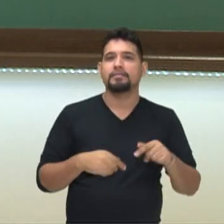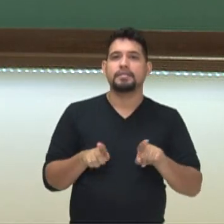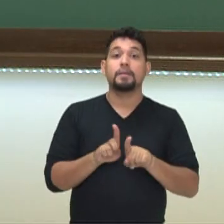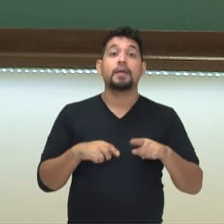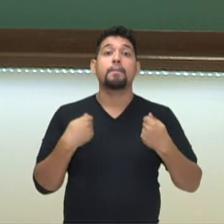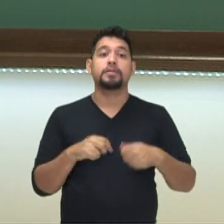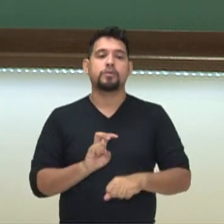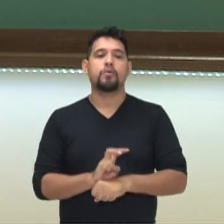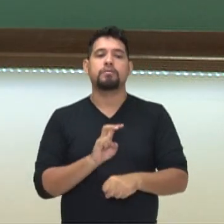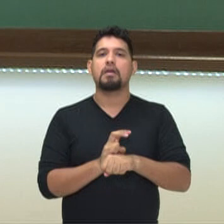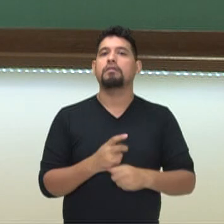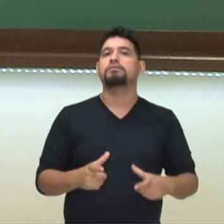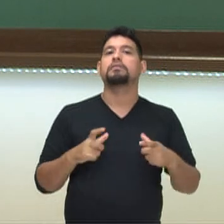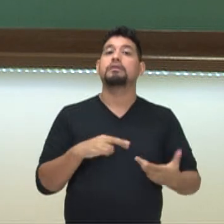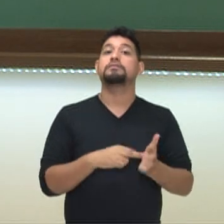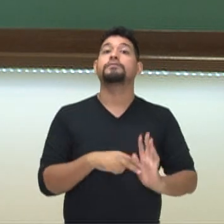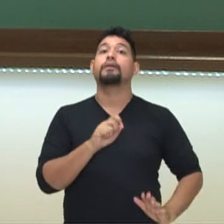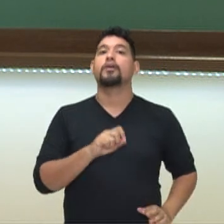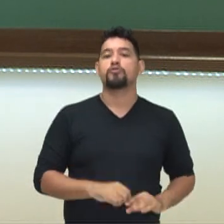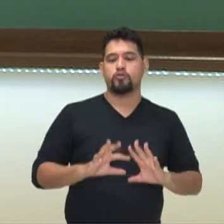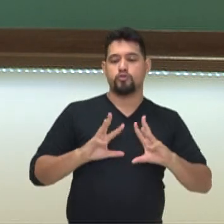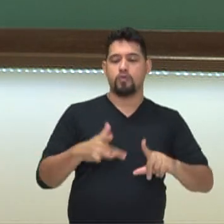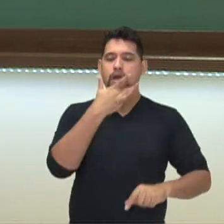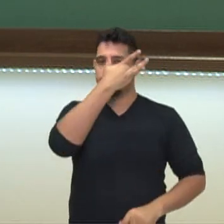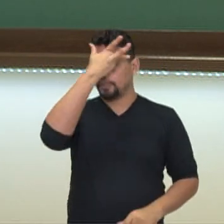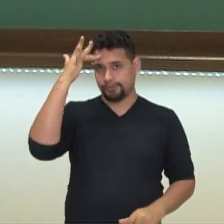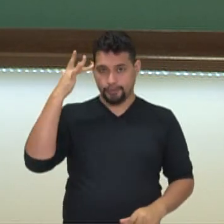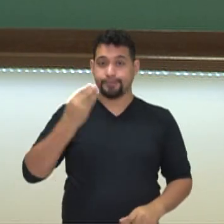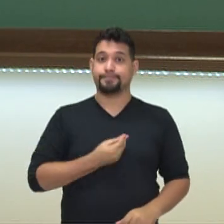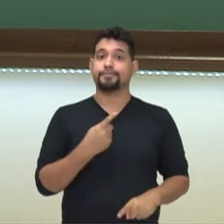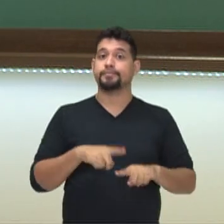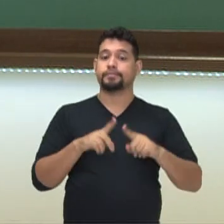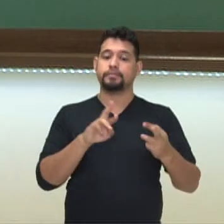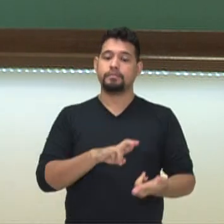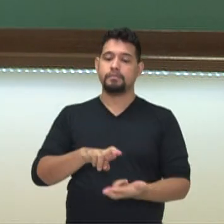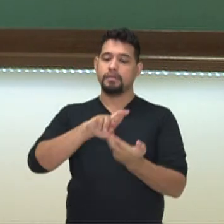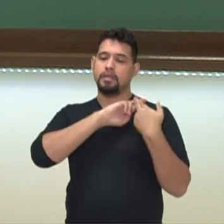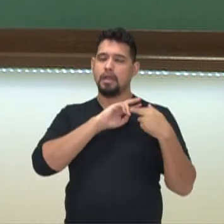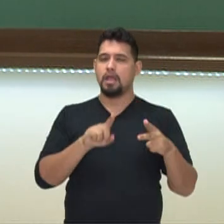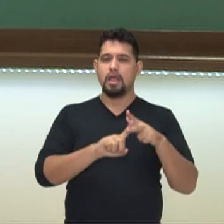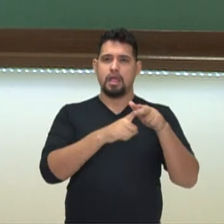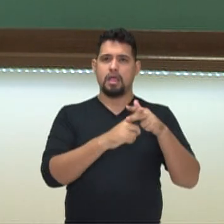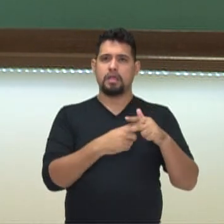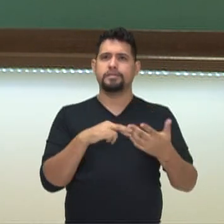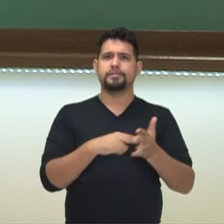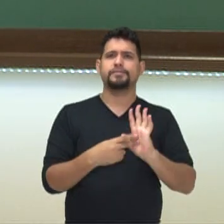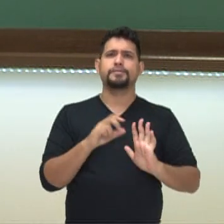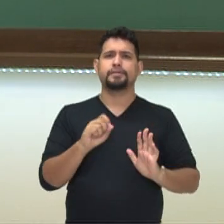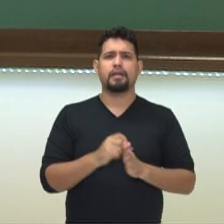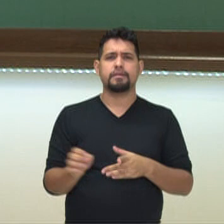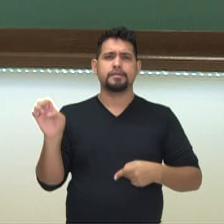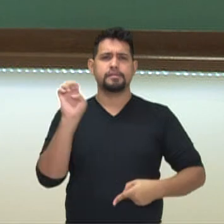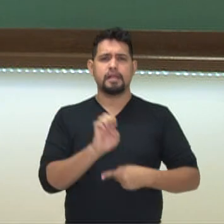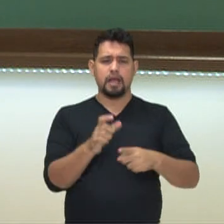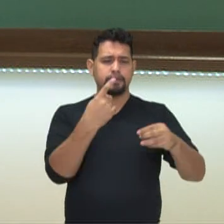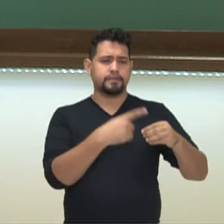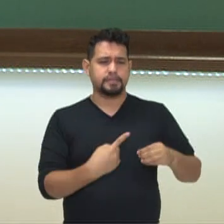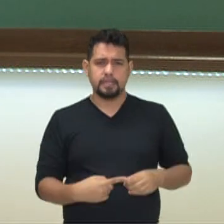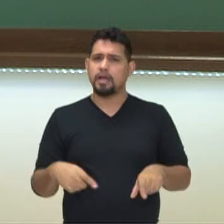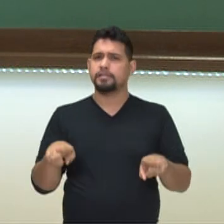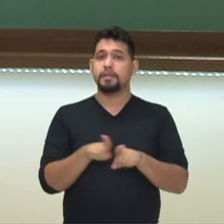tem que cuidar desse espaço, claro, são todos os cidadãos, mas a responsabilidade pela manutenção são os estados, municípios